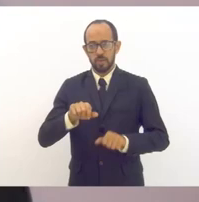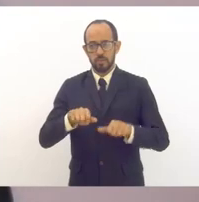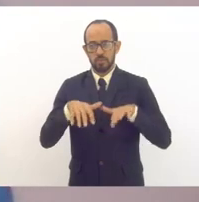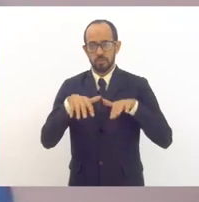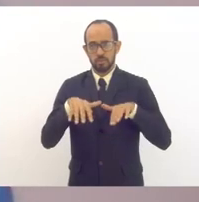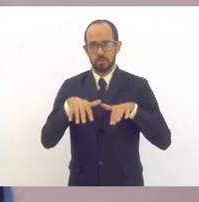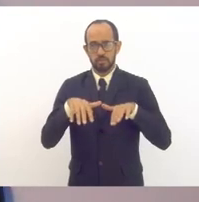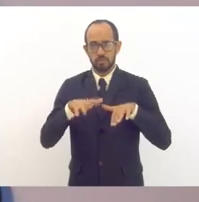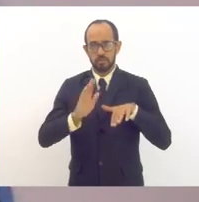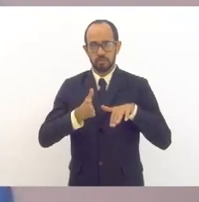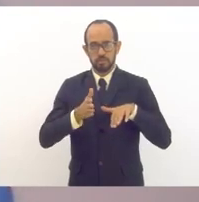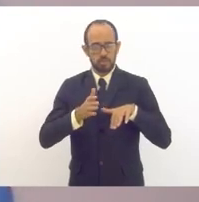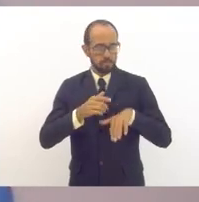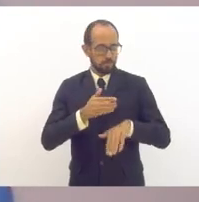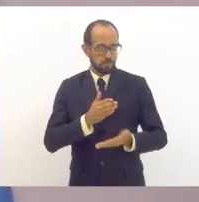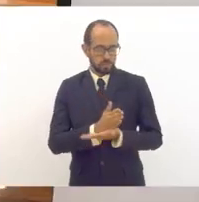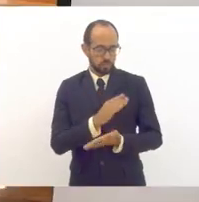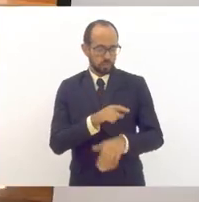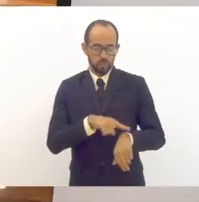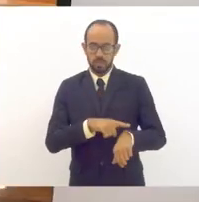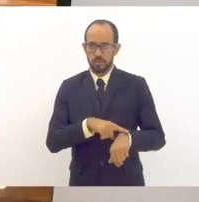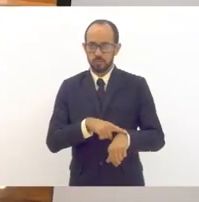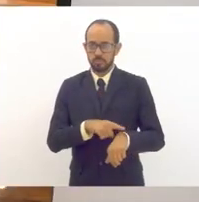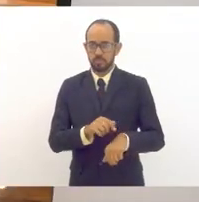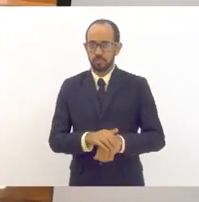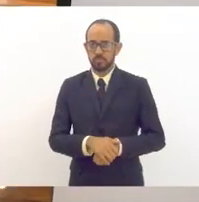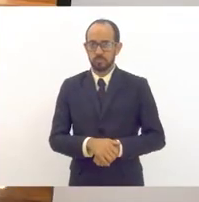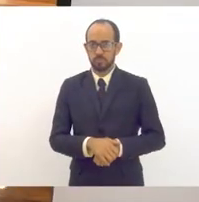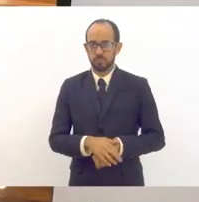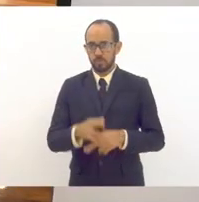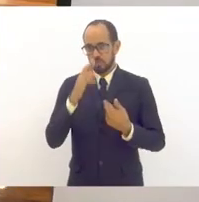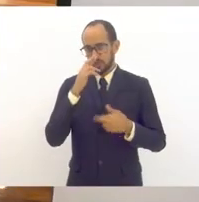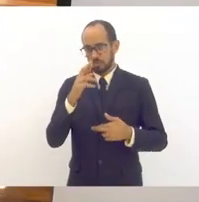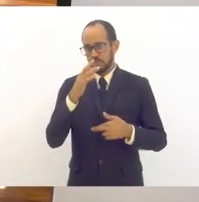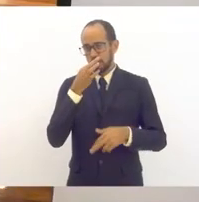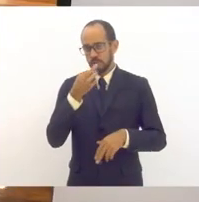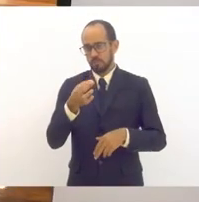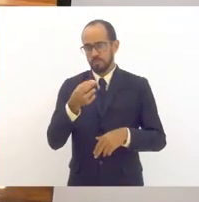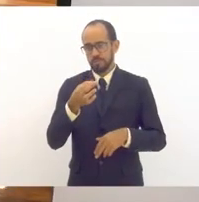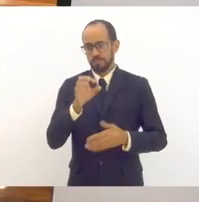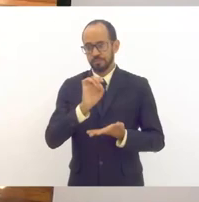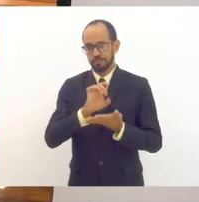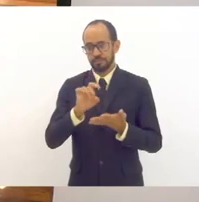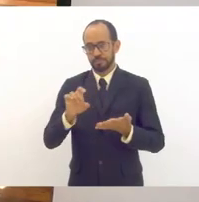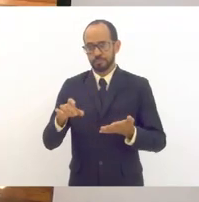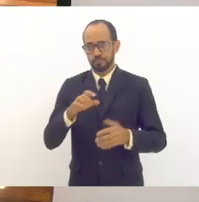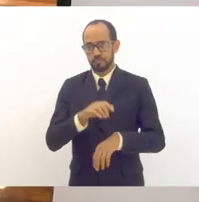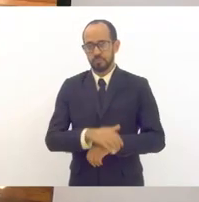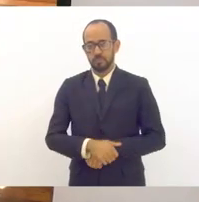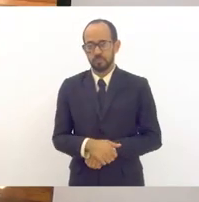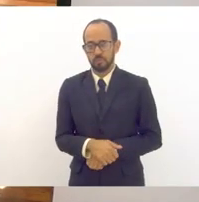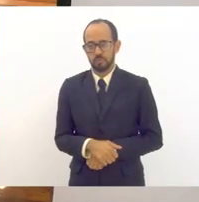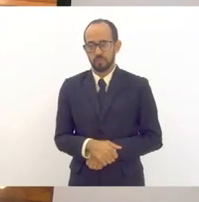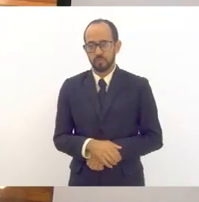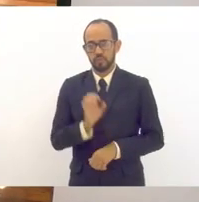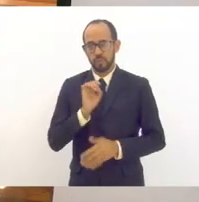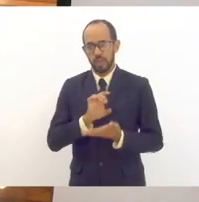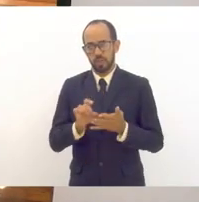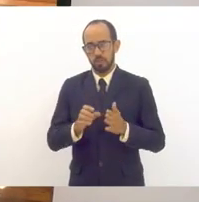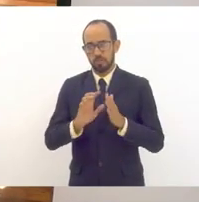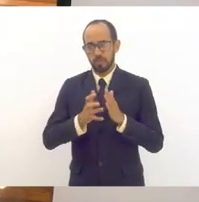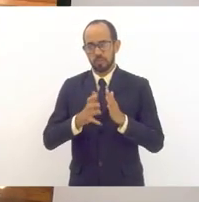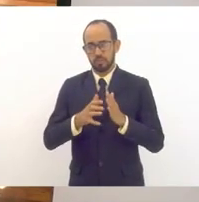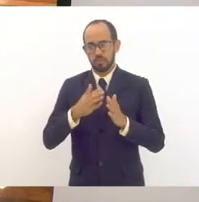já passou e eu respeito a posição de cada um de cada partido mas esse será o